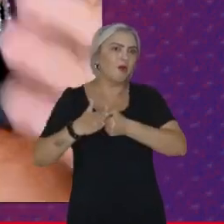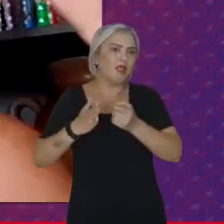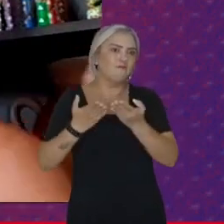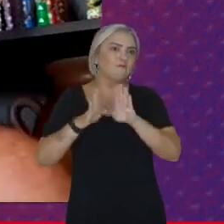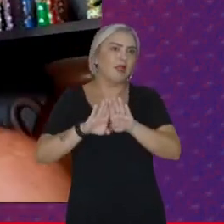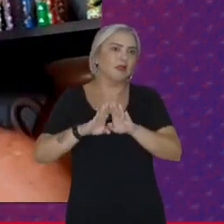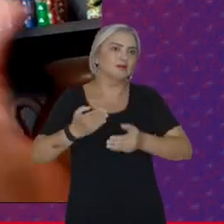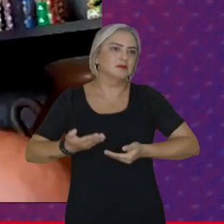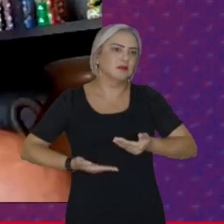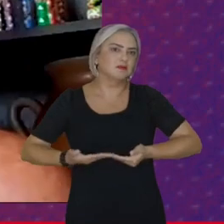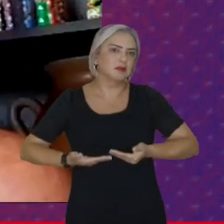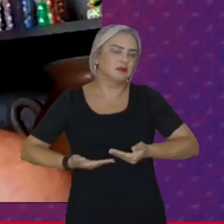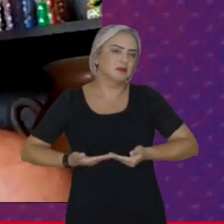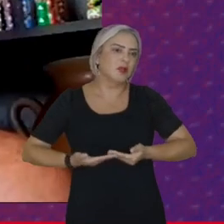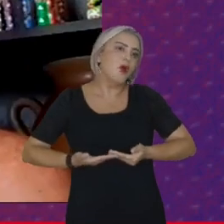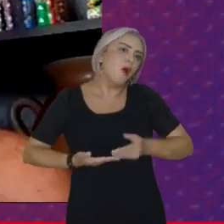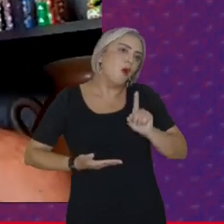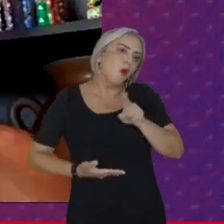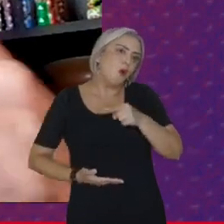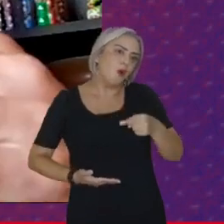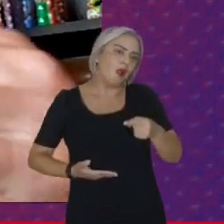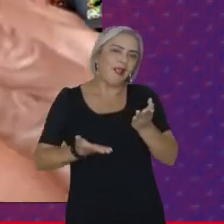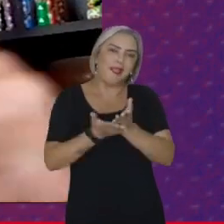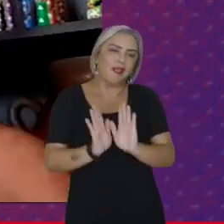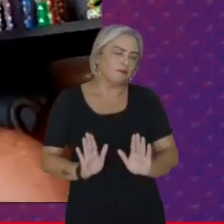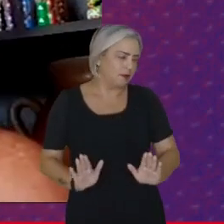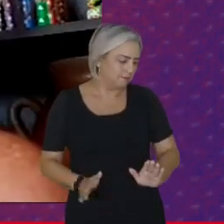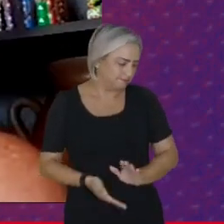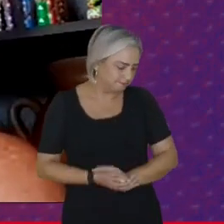e impede, bloqueia ou termina com eles, ou